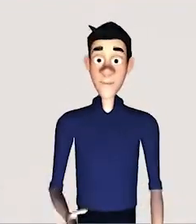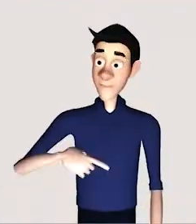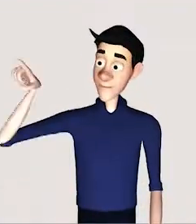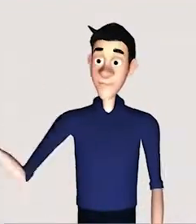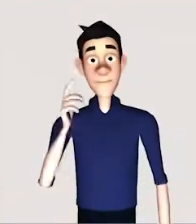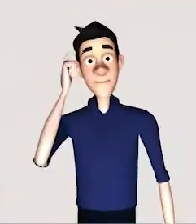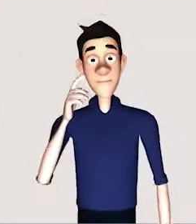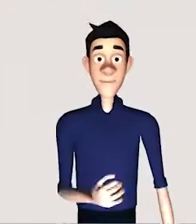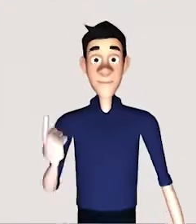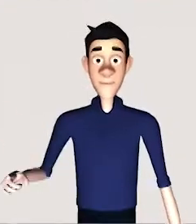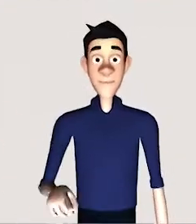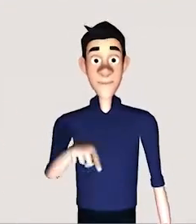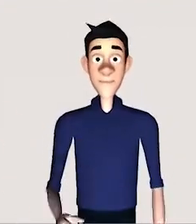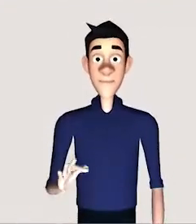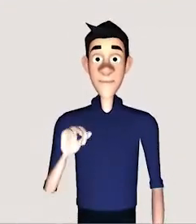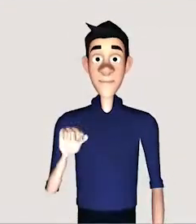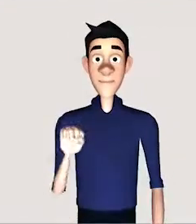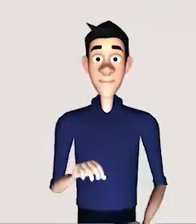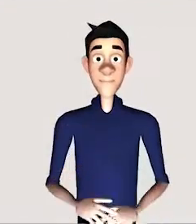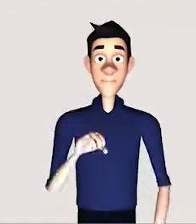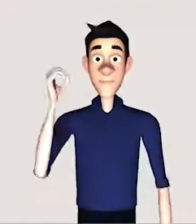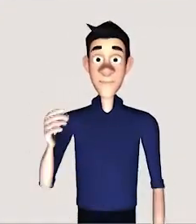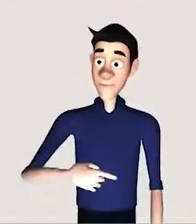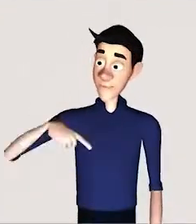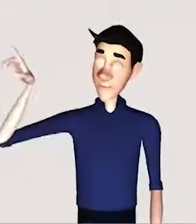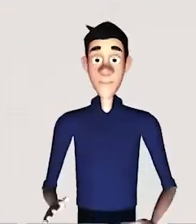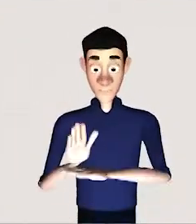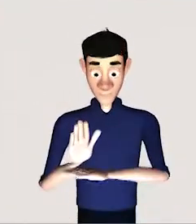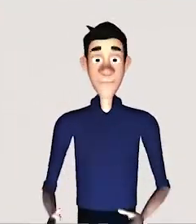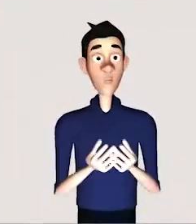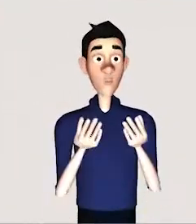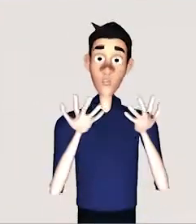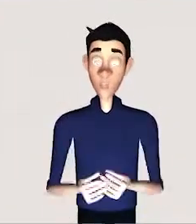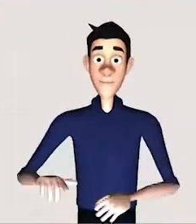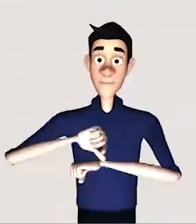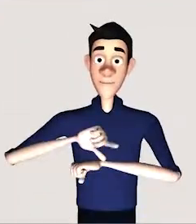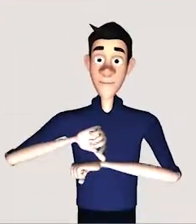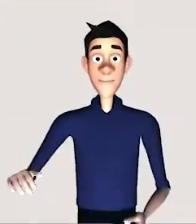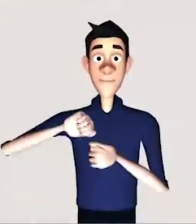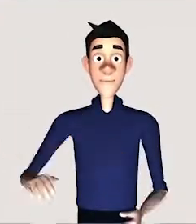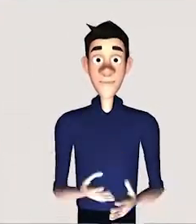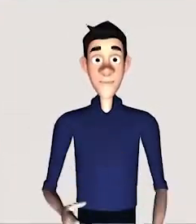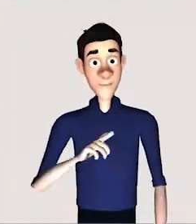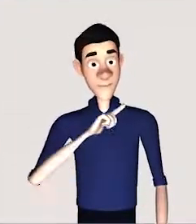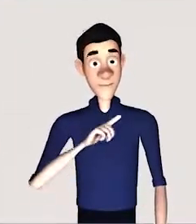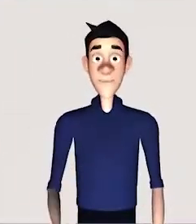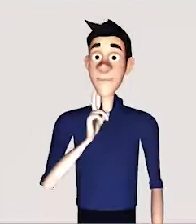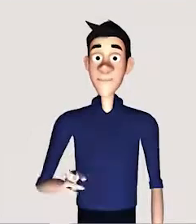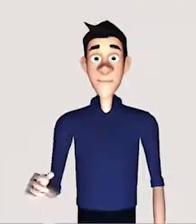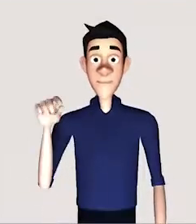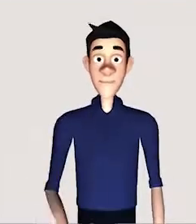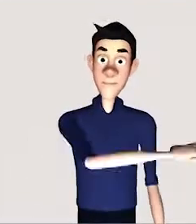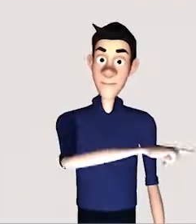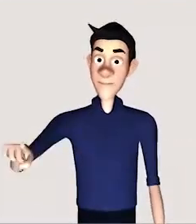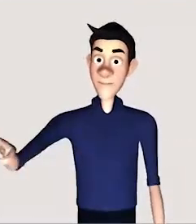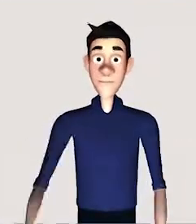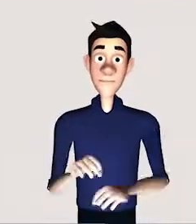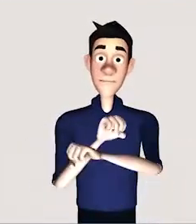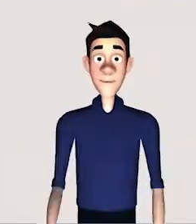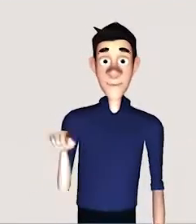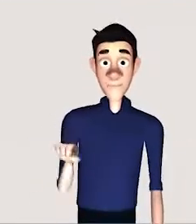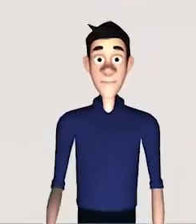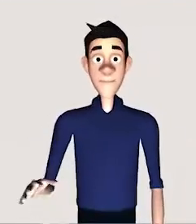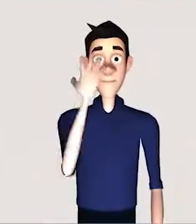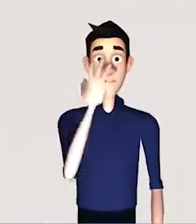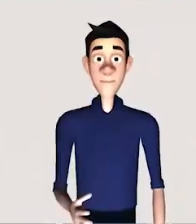envolver tanto na coleta dos dados, como no tratamento, na análise e depois na divulgação, porque é muito importante que depois